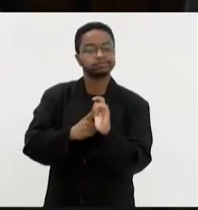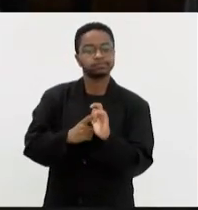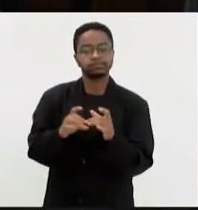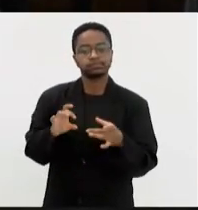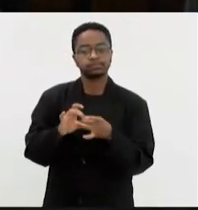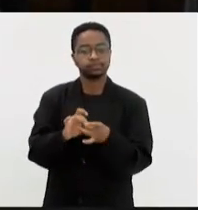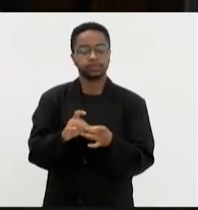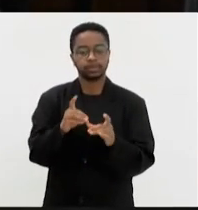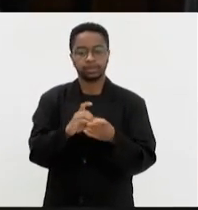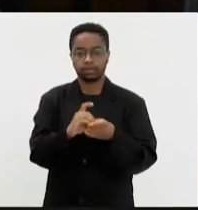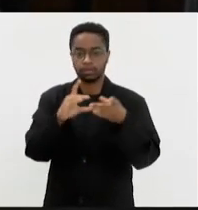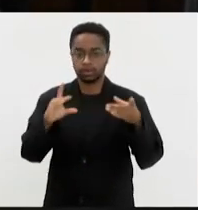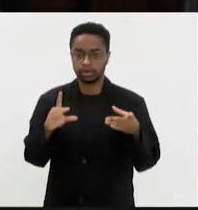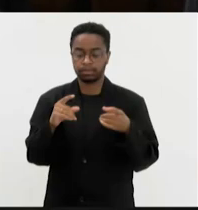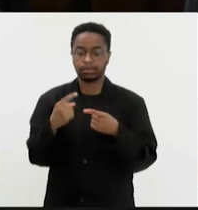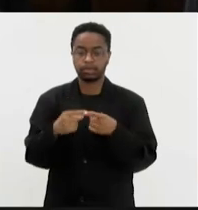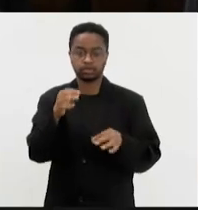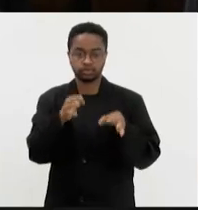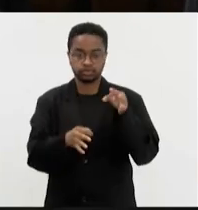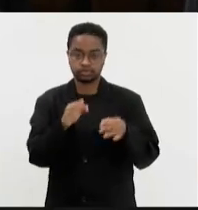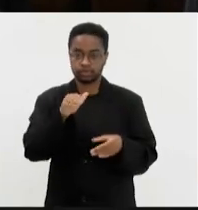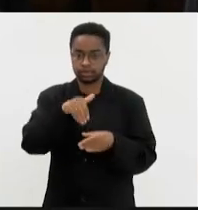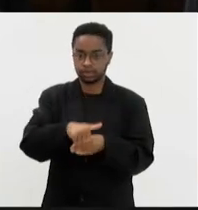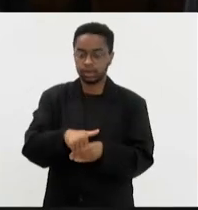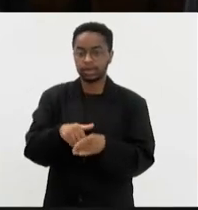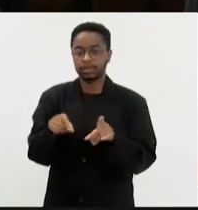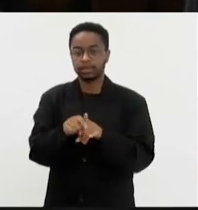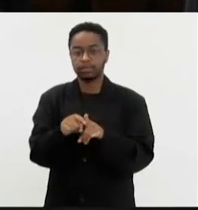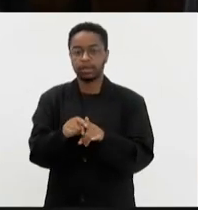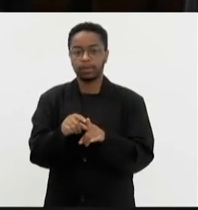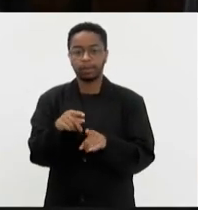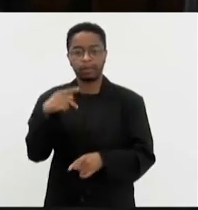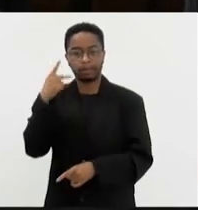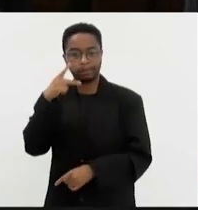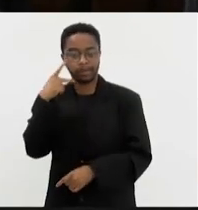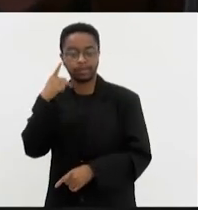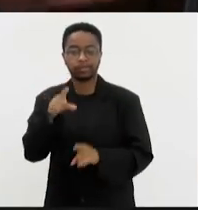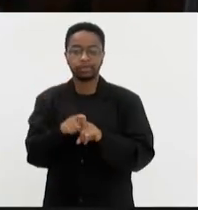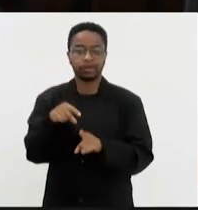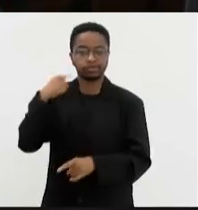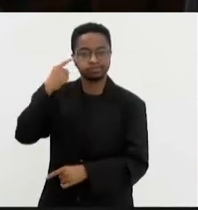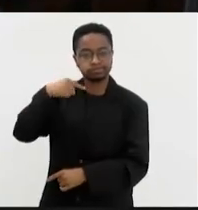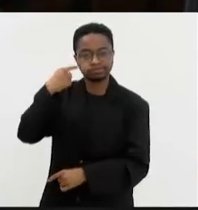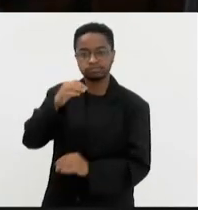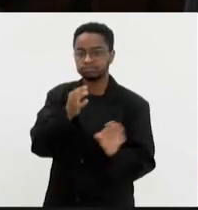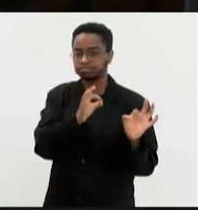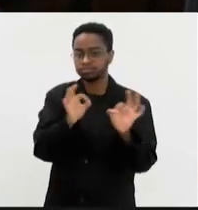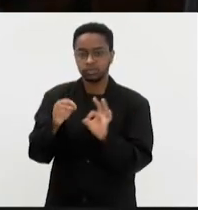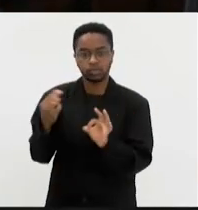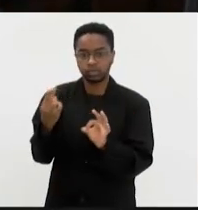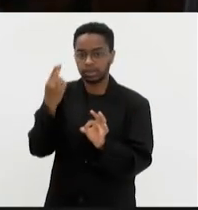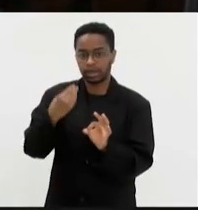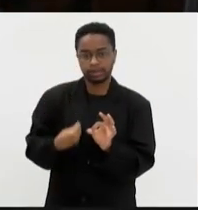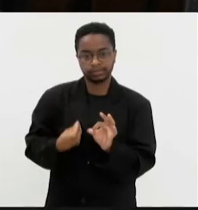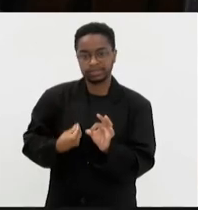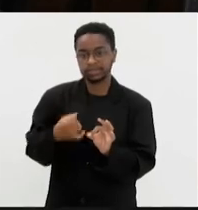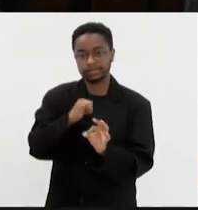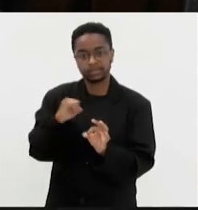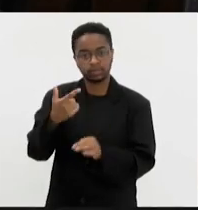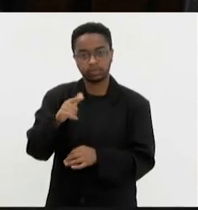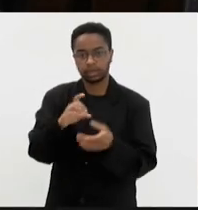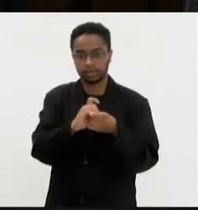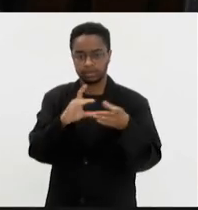Democracia nem a justiça eleitoral nem o Parlamento nem advocacia existirão fora do regime